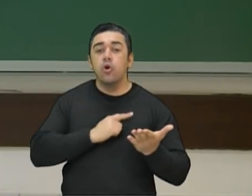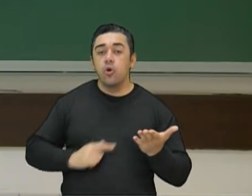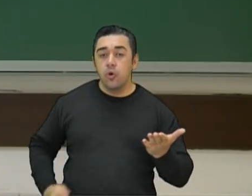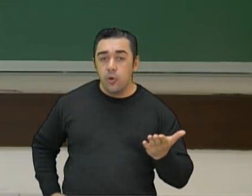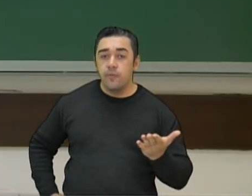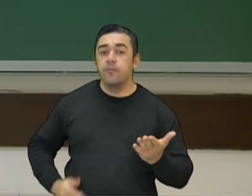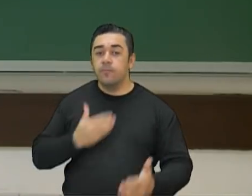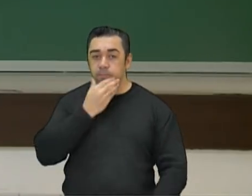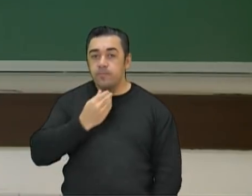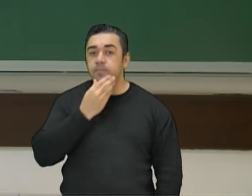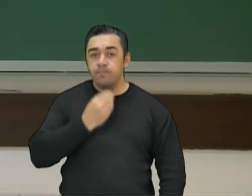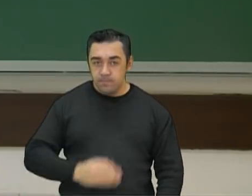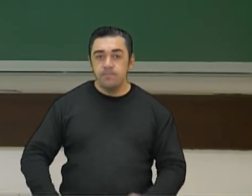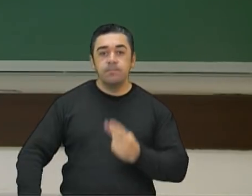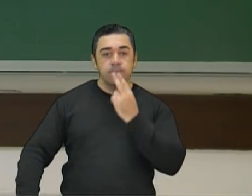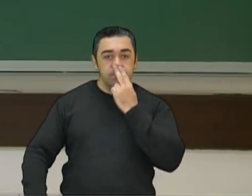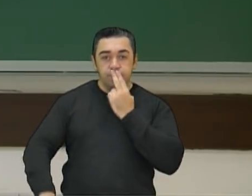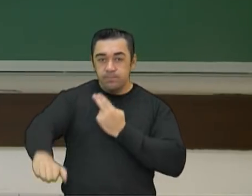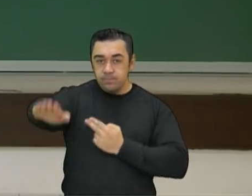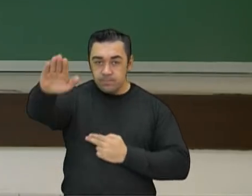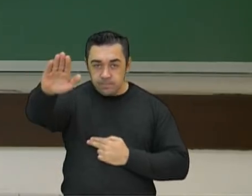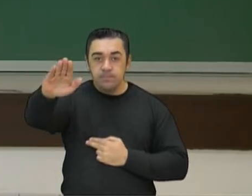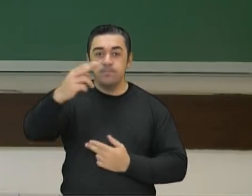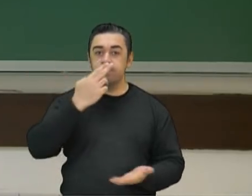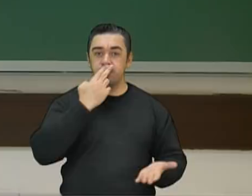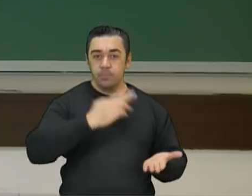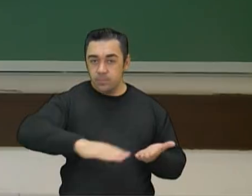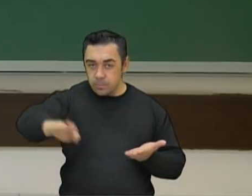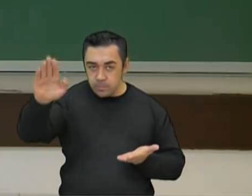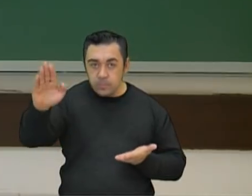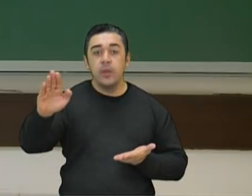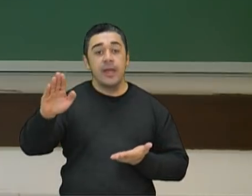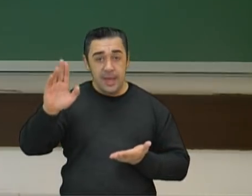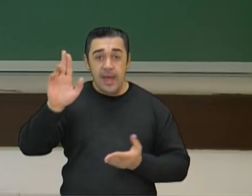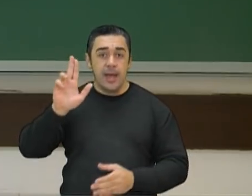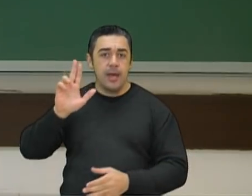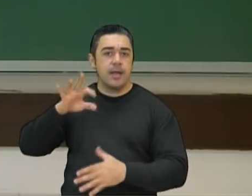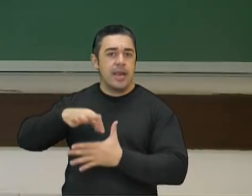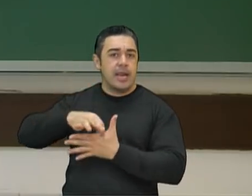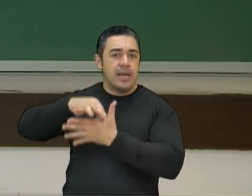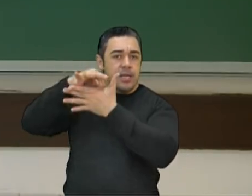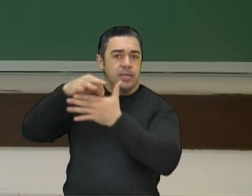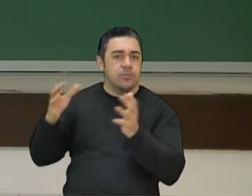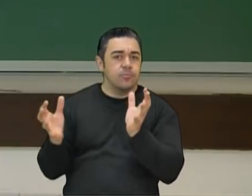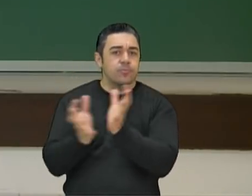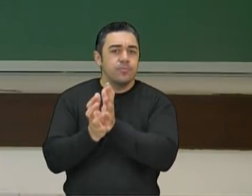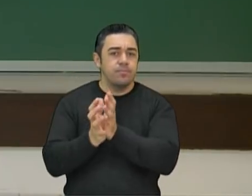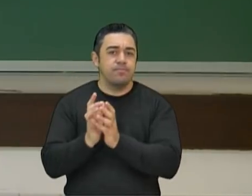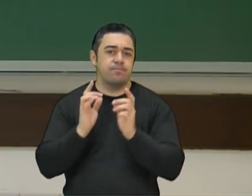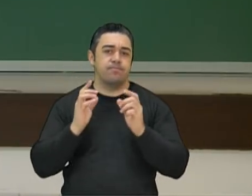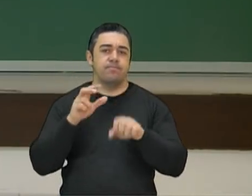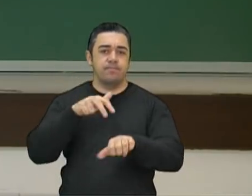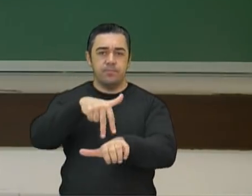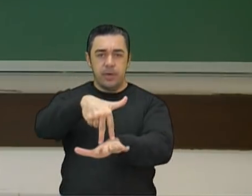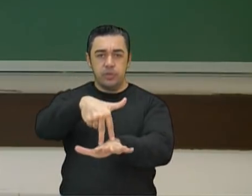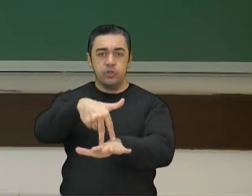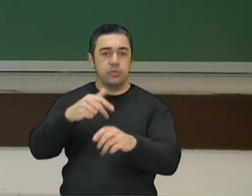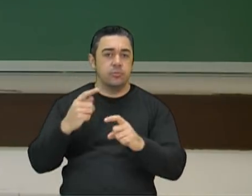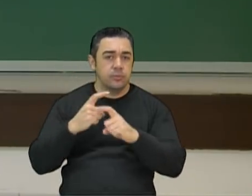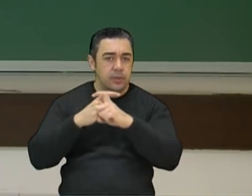Adolf Hitler, o líder do nazismo. Então, hoje nós vamos entender um pouco melhor como